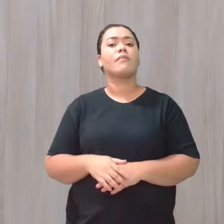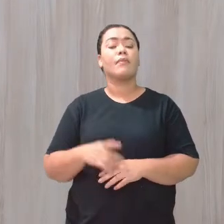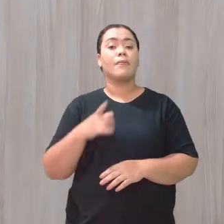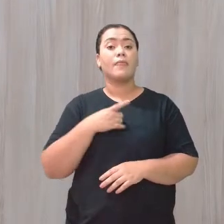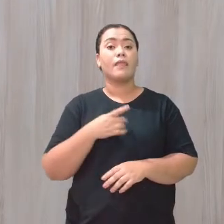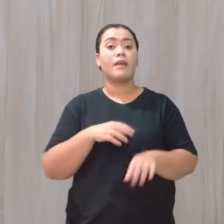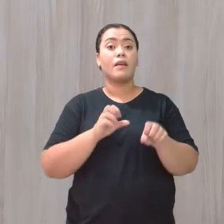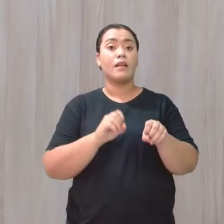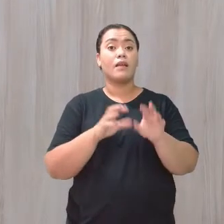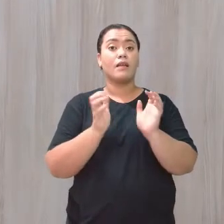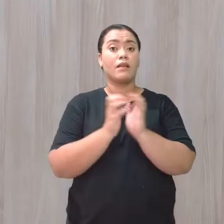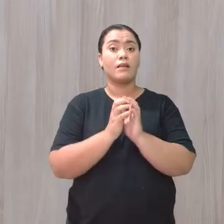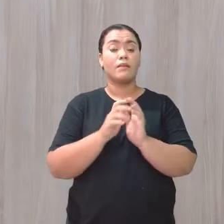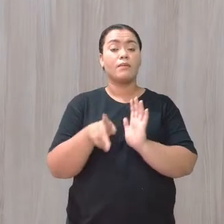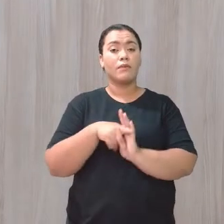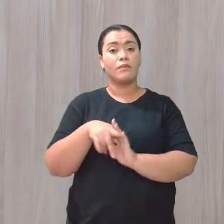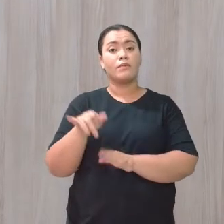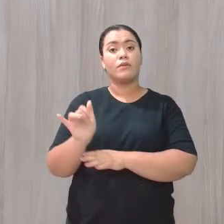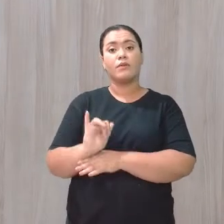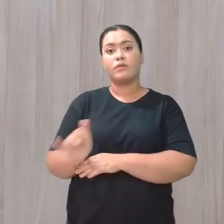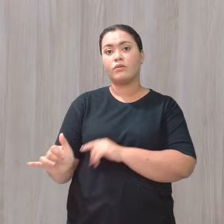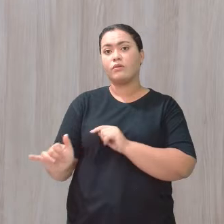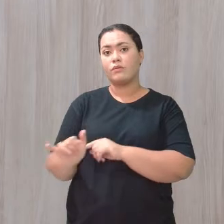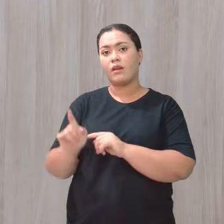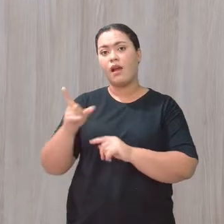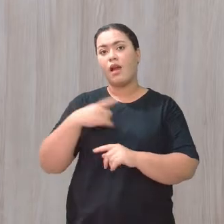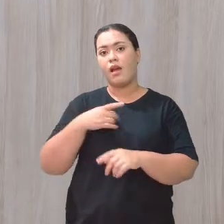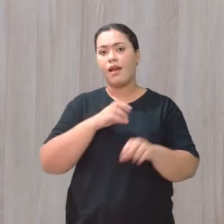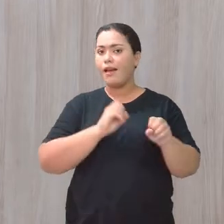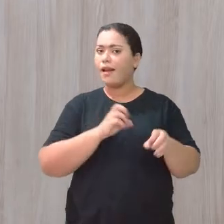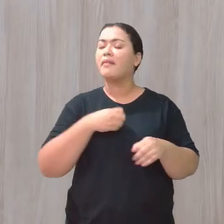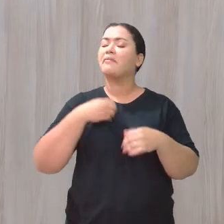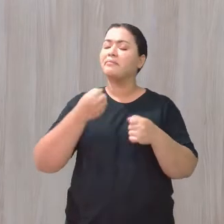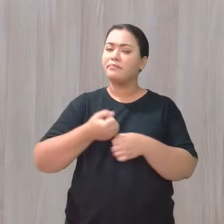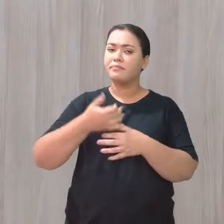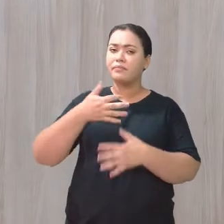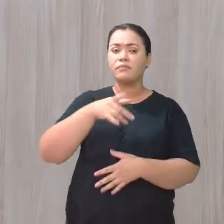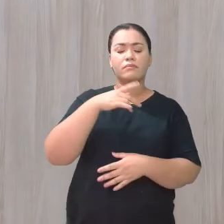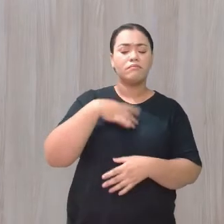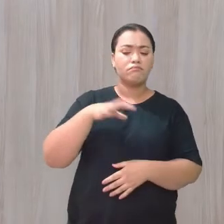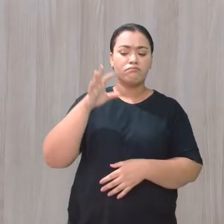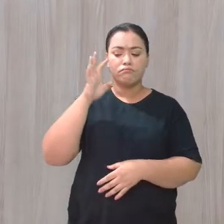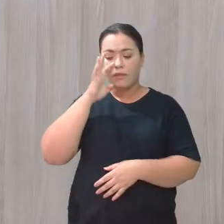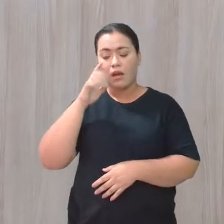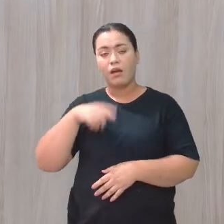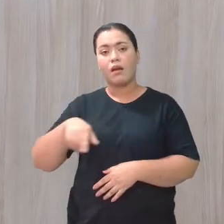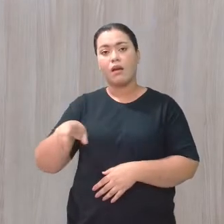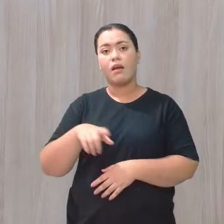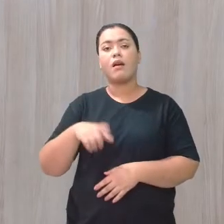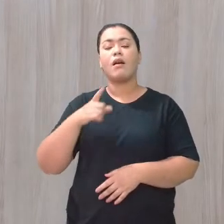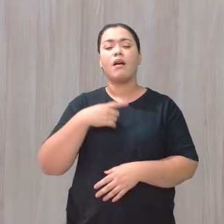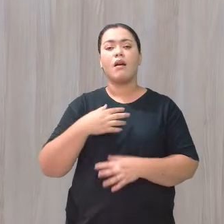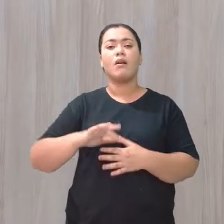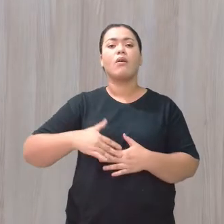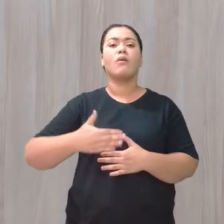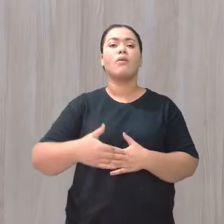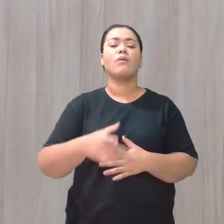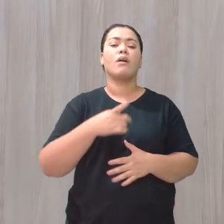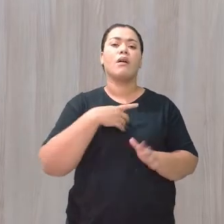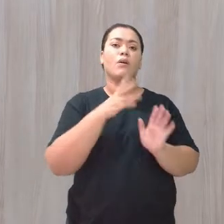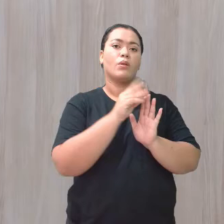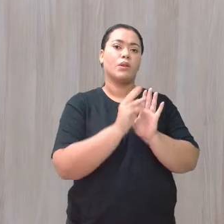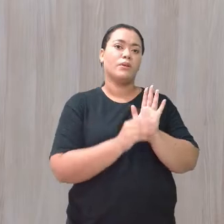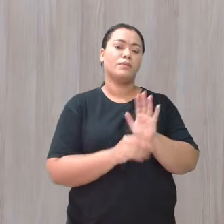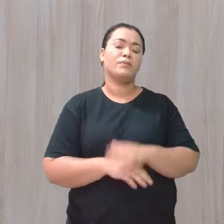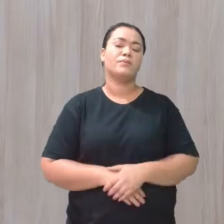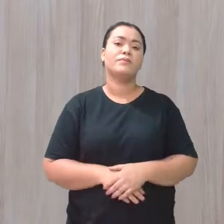plataforma Educa Recife do YouTube, que as nossas aulas vão estar disponíveis para vocês terem uma continuação dos nossos